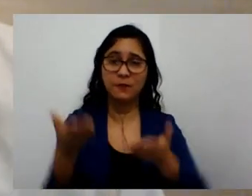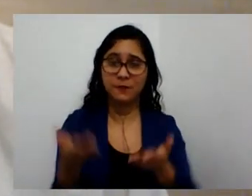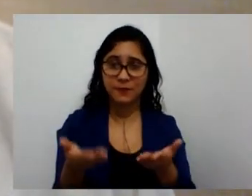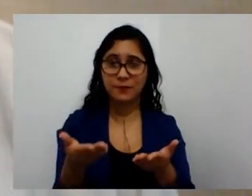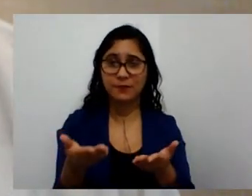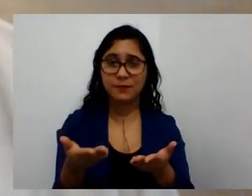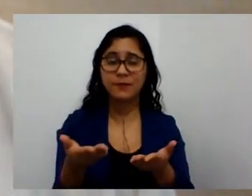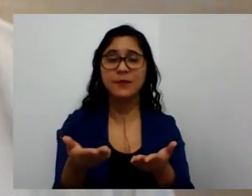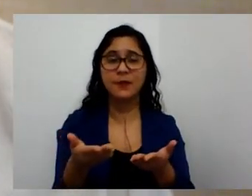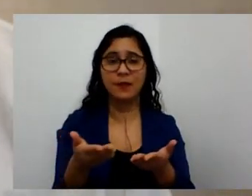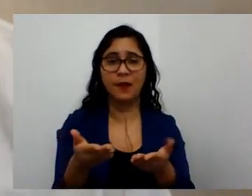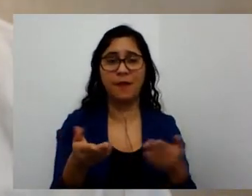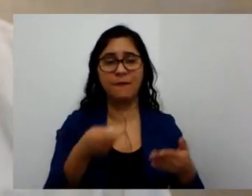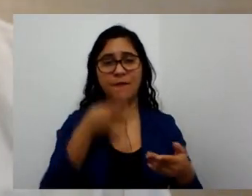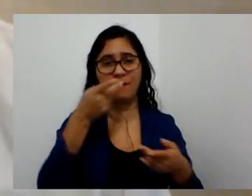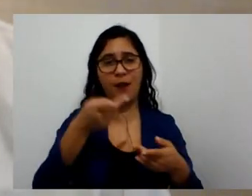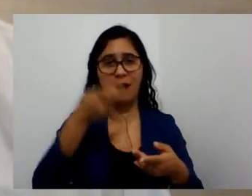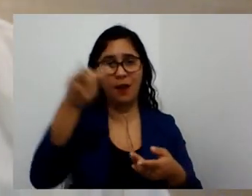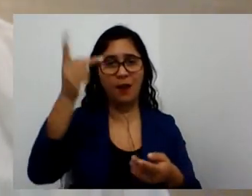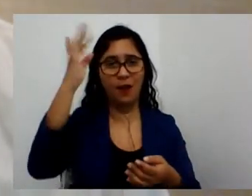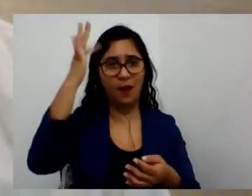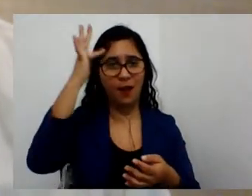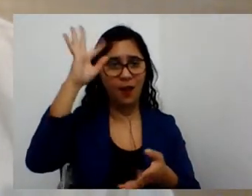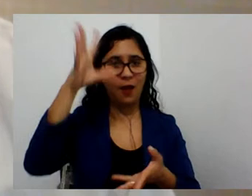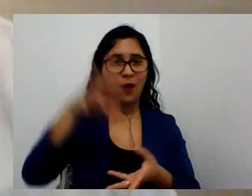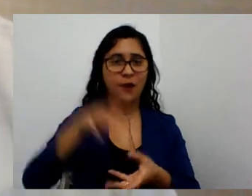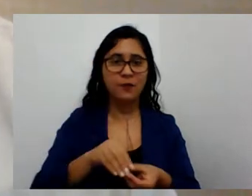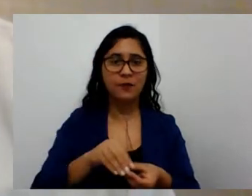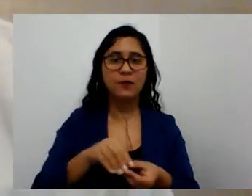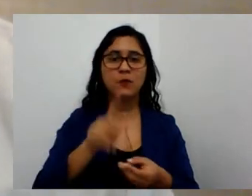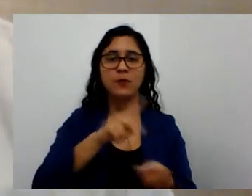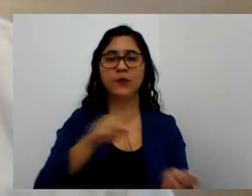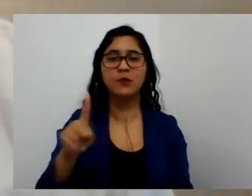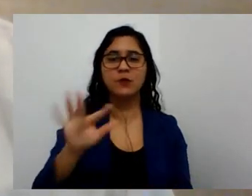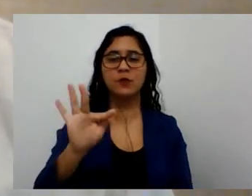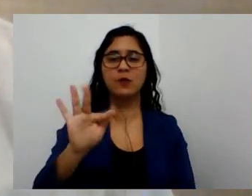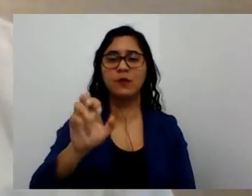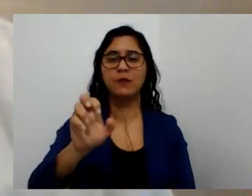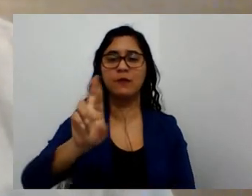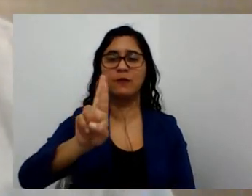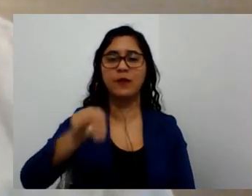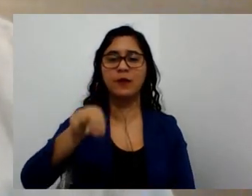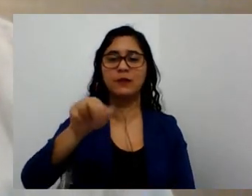suas considerações finais o professor Fernando, da Chapa 1.